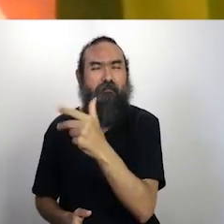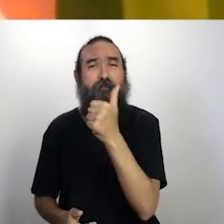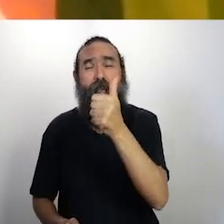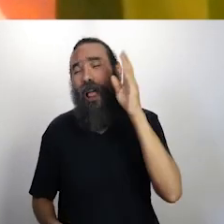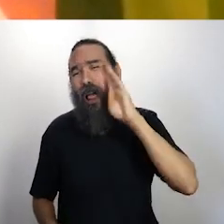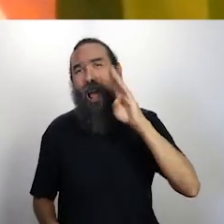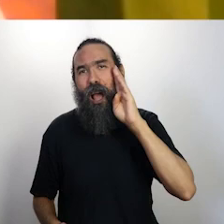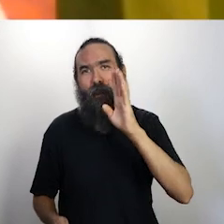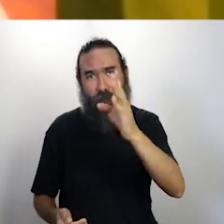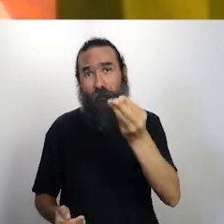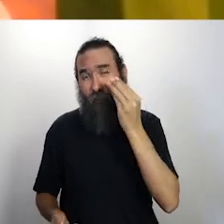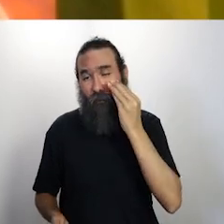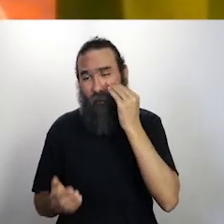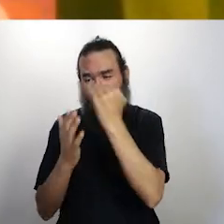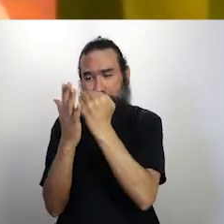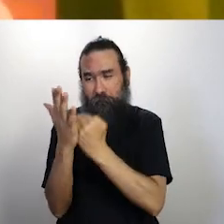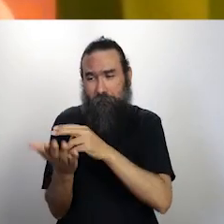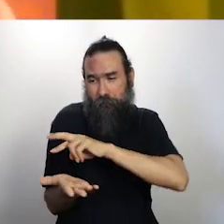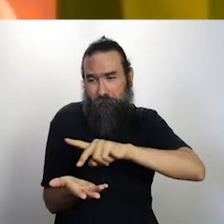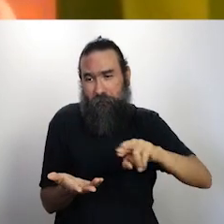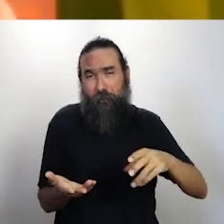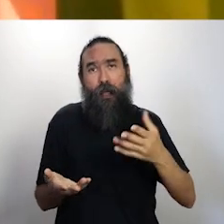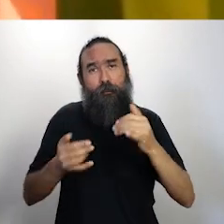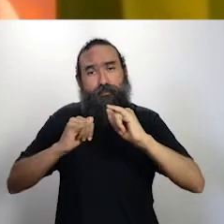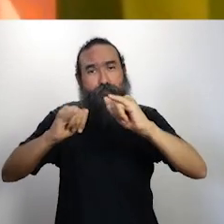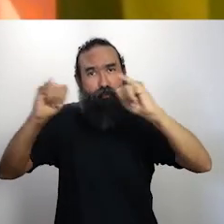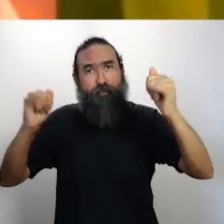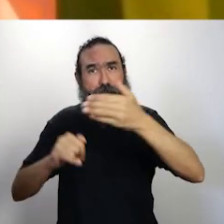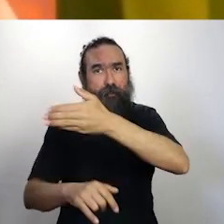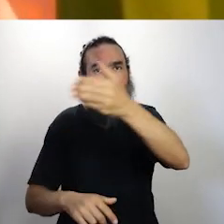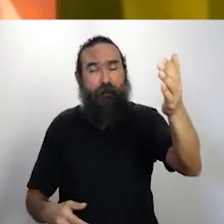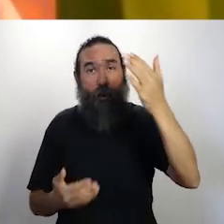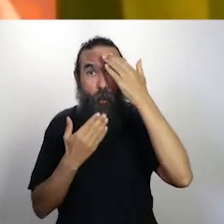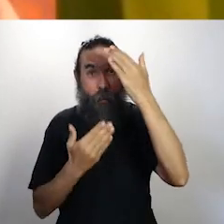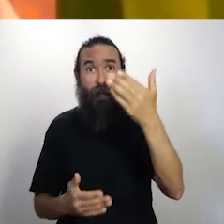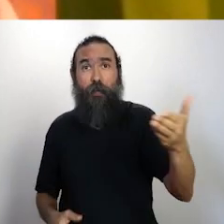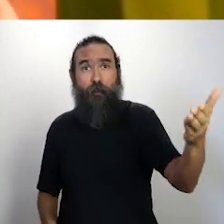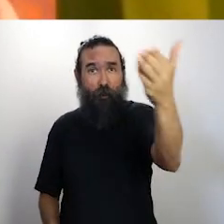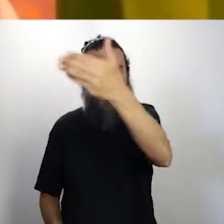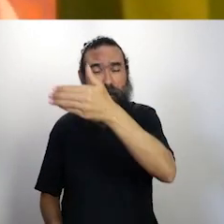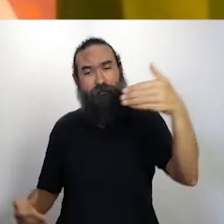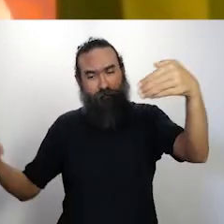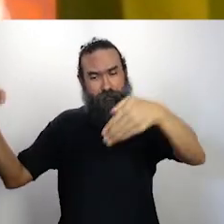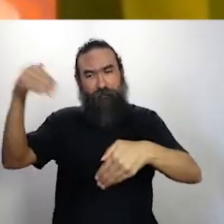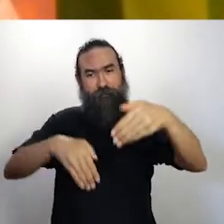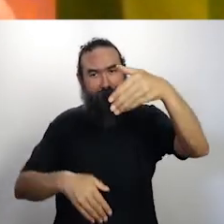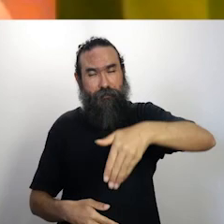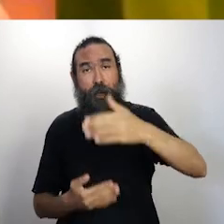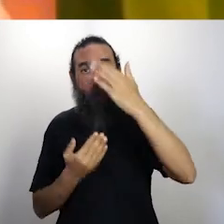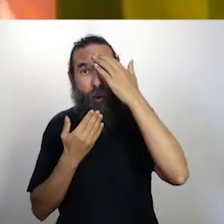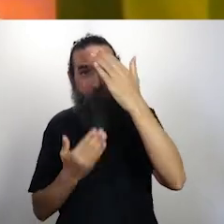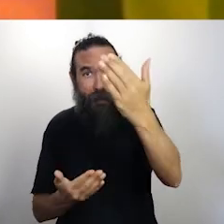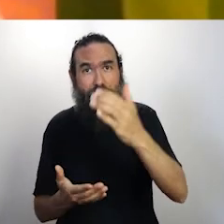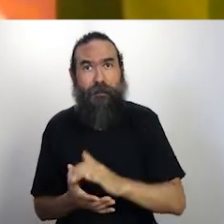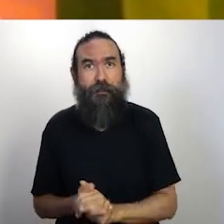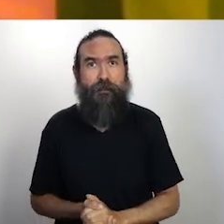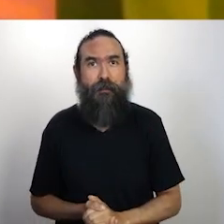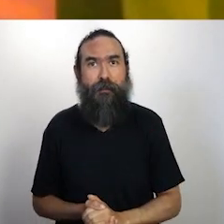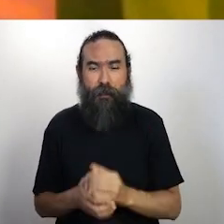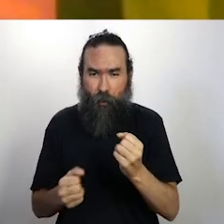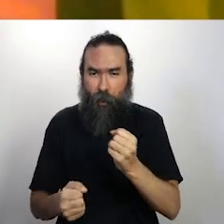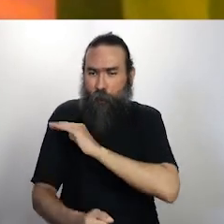legal está aí tudo mas gente está sempre divulgando e eu agradeço muito a todos a participação muito obrigado